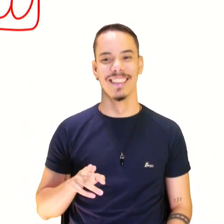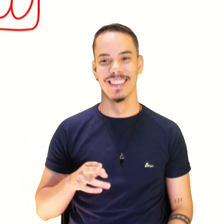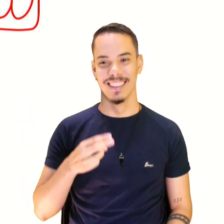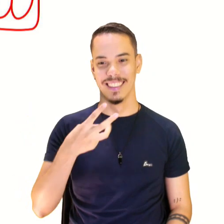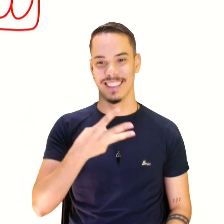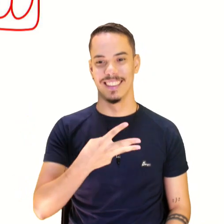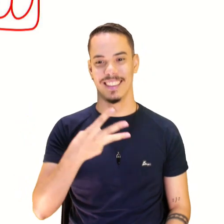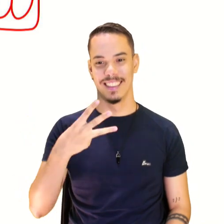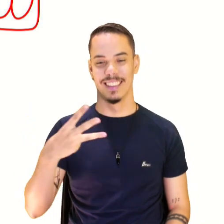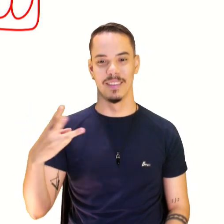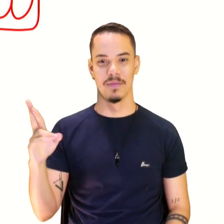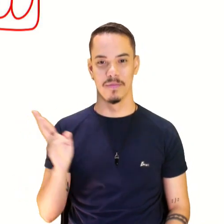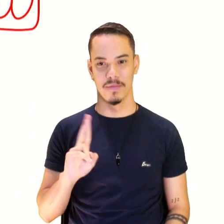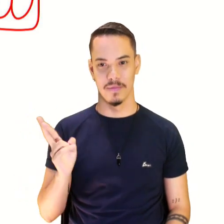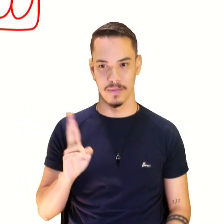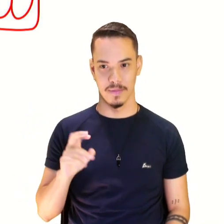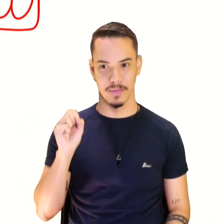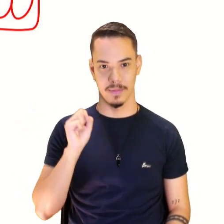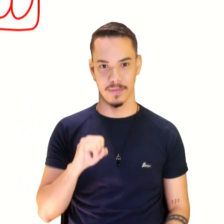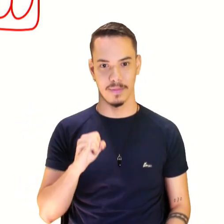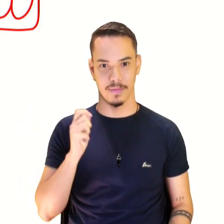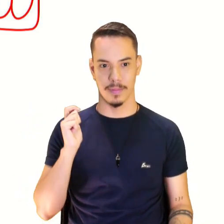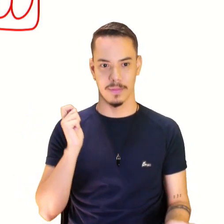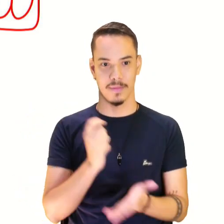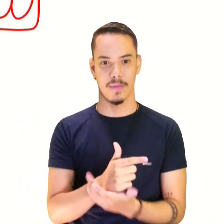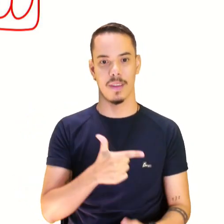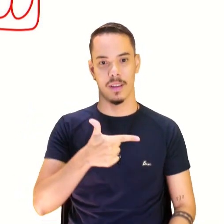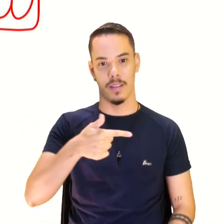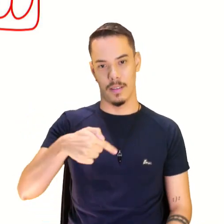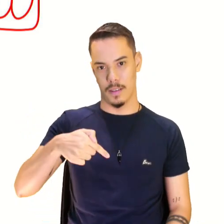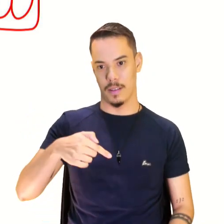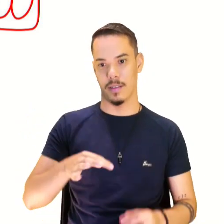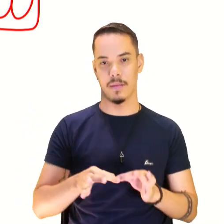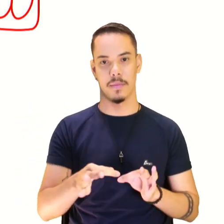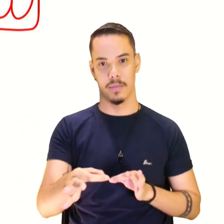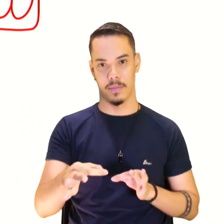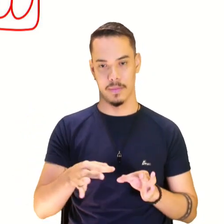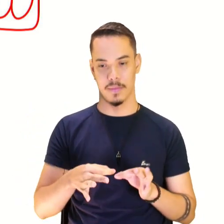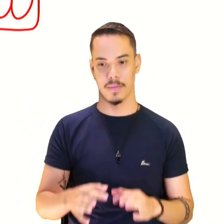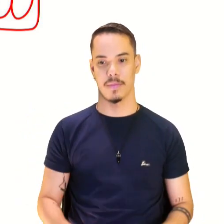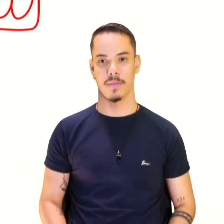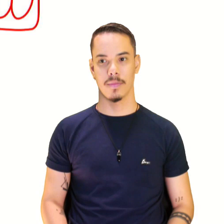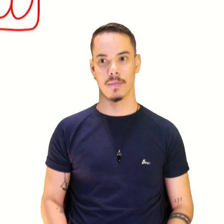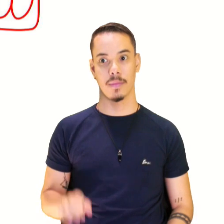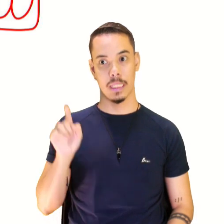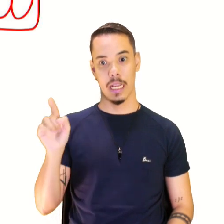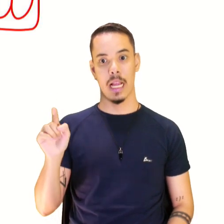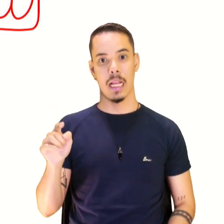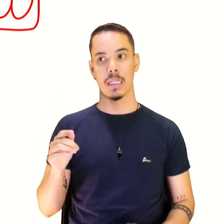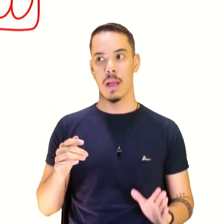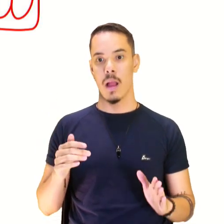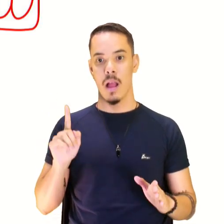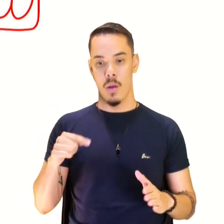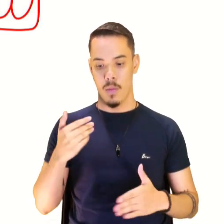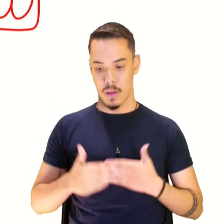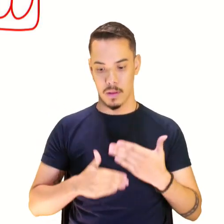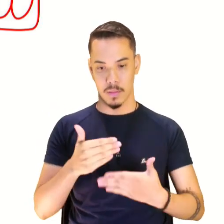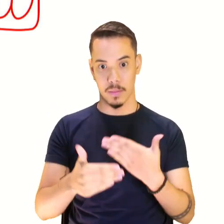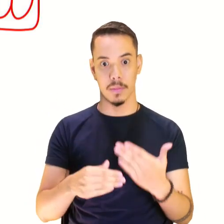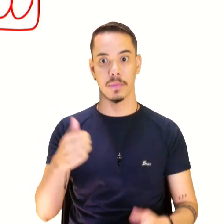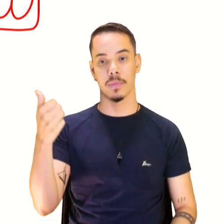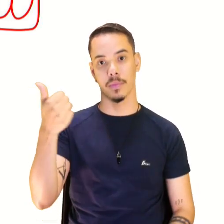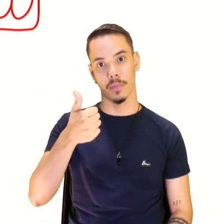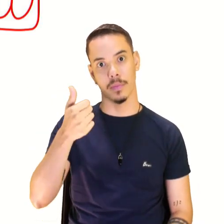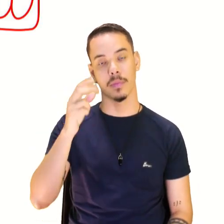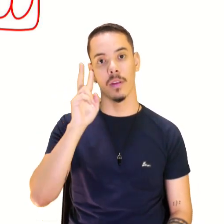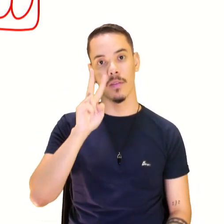R$333 eu vou gastar, então, se eu comprar 27 metros, tá? Isso. Então, esse é o passo a passo. Faz a tabelinha, interpreta se é